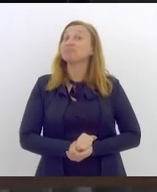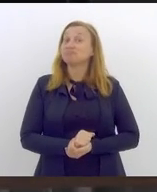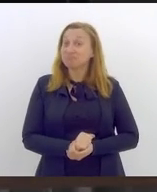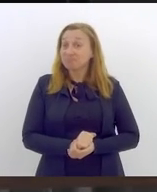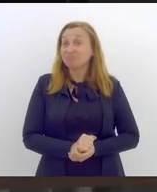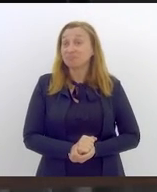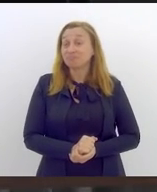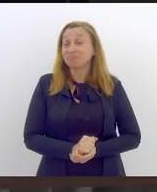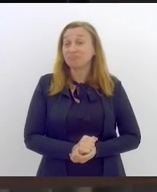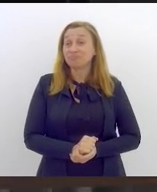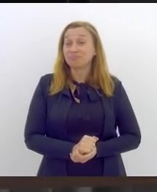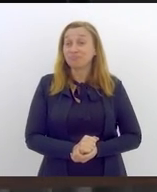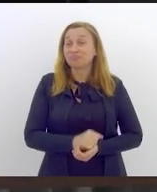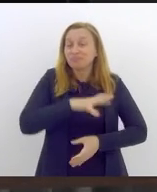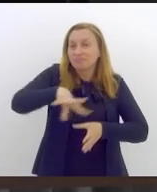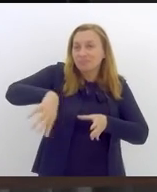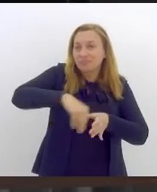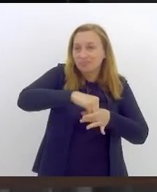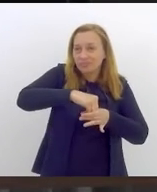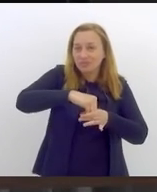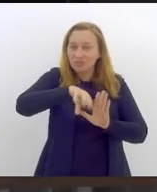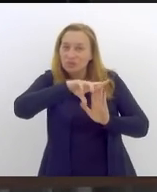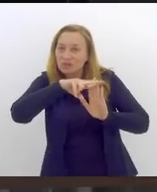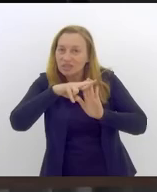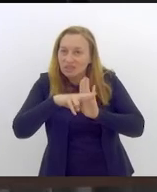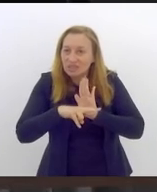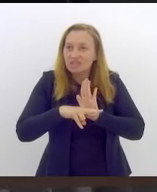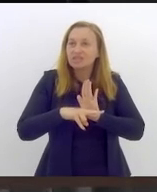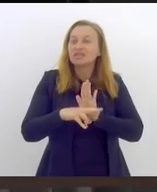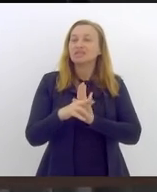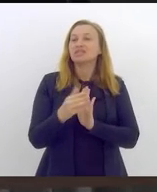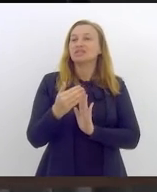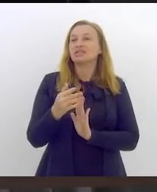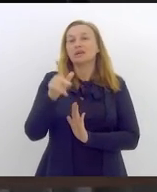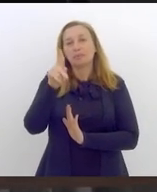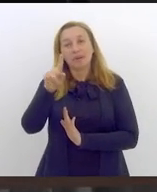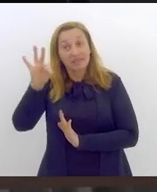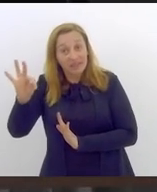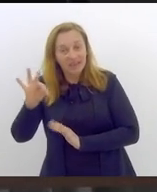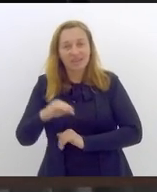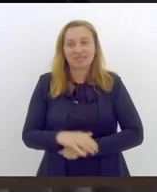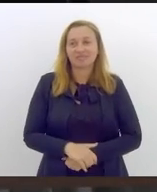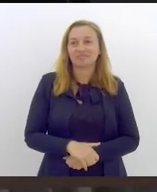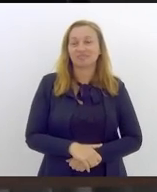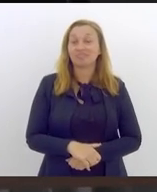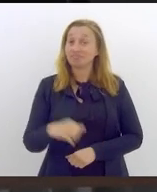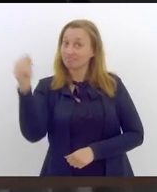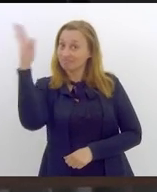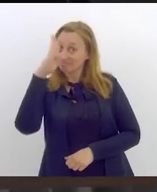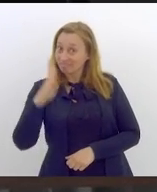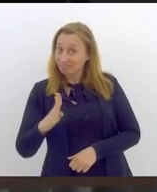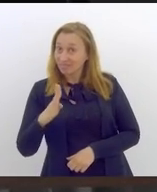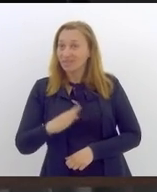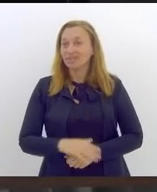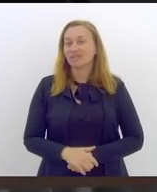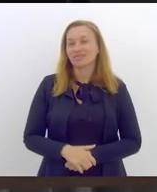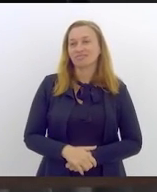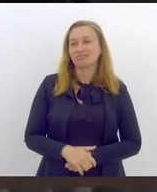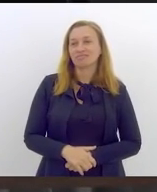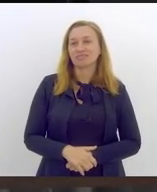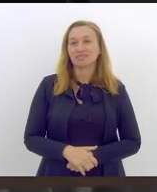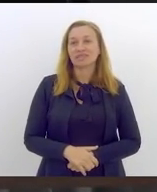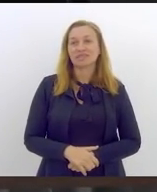dentro deste quadro de resoluções petistas para o Brasil caso